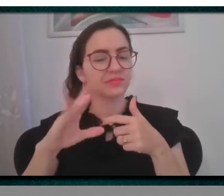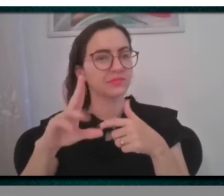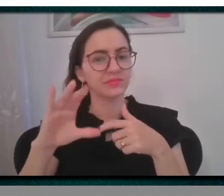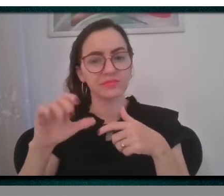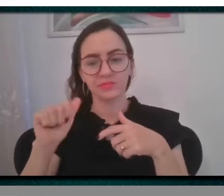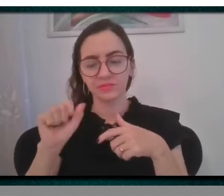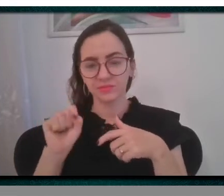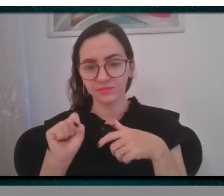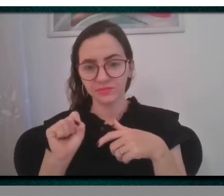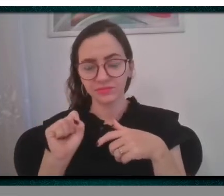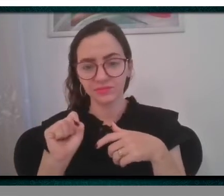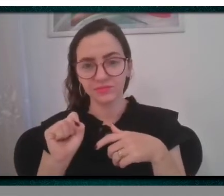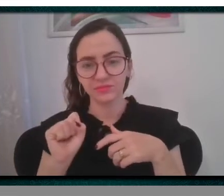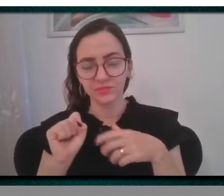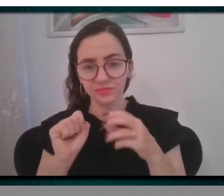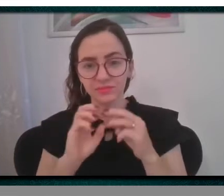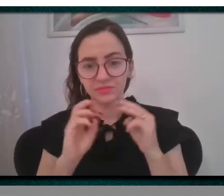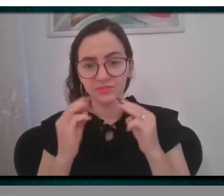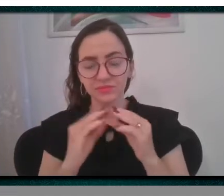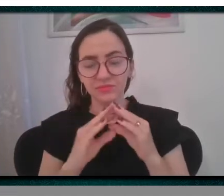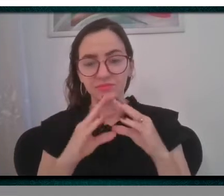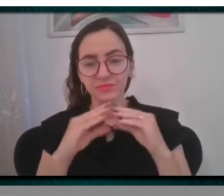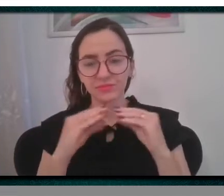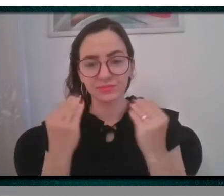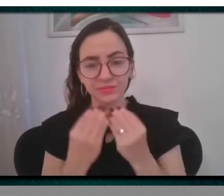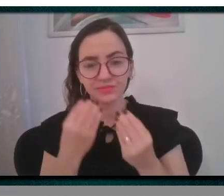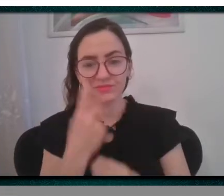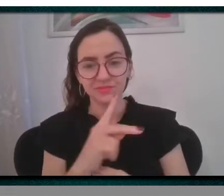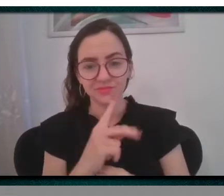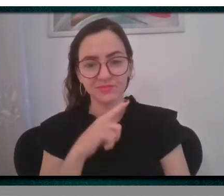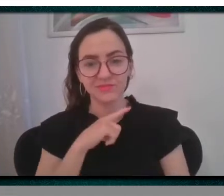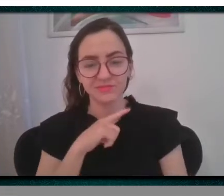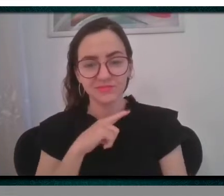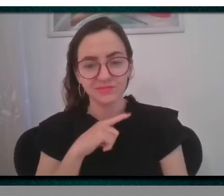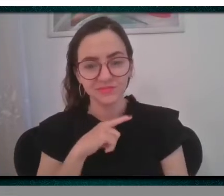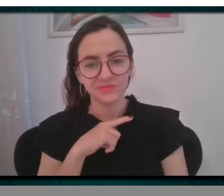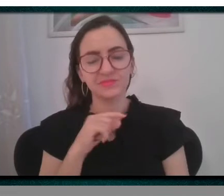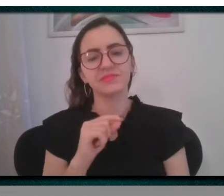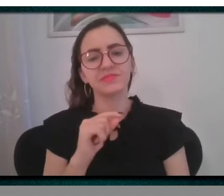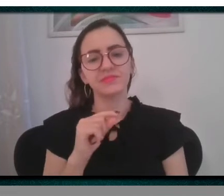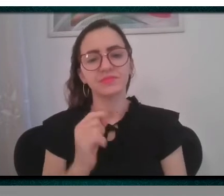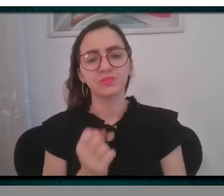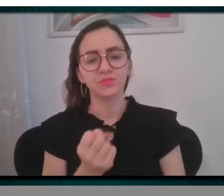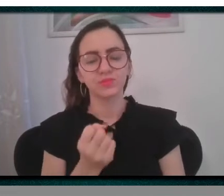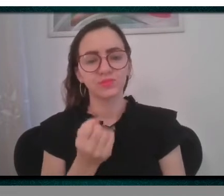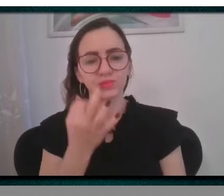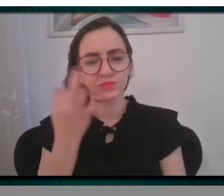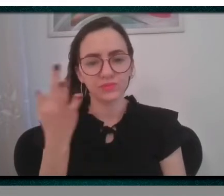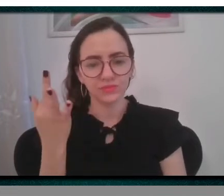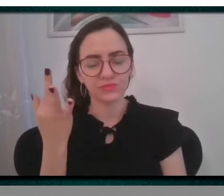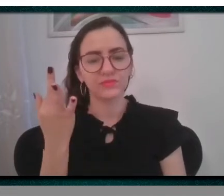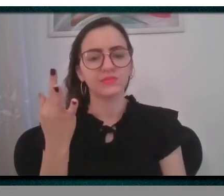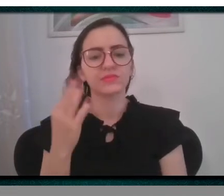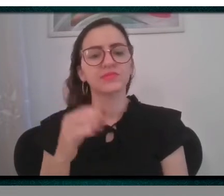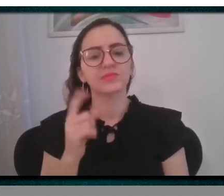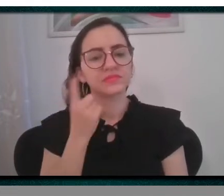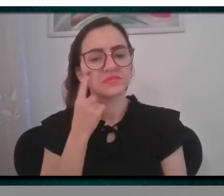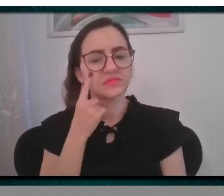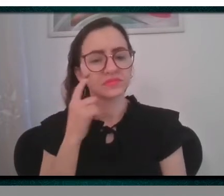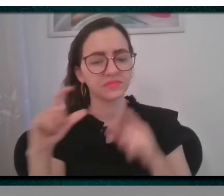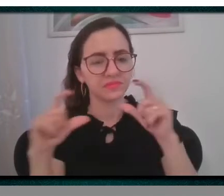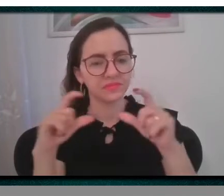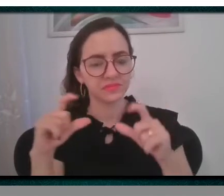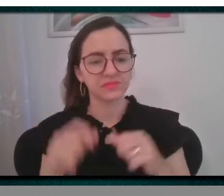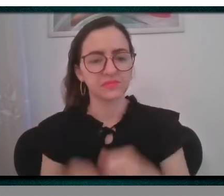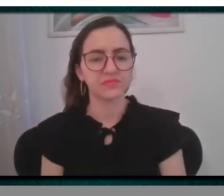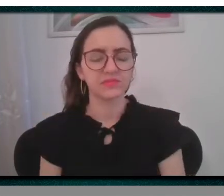legal, essa estrutura ela poderia ser representada assim, ó. Eu tenho aqui, ó. O grau de ionização que é